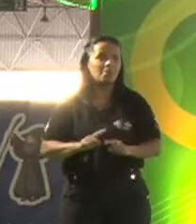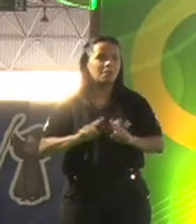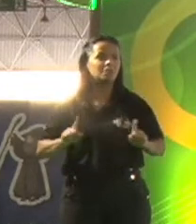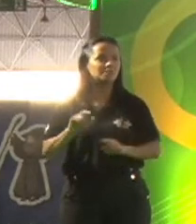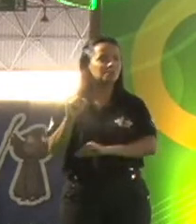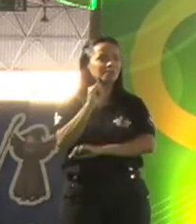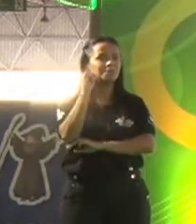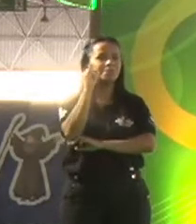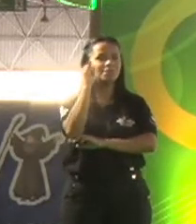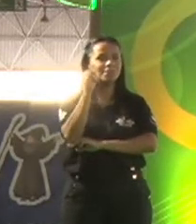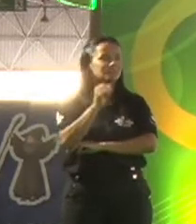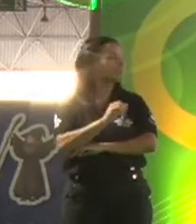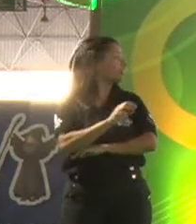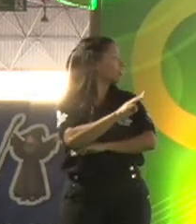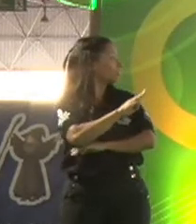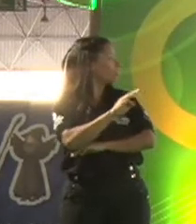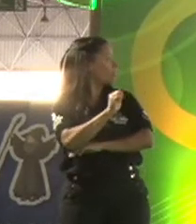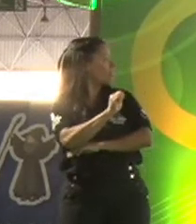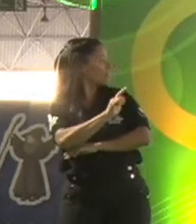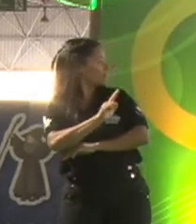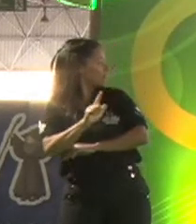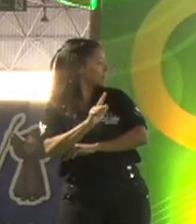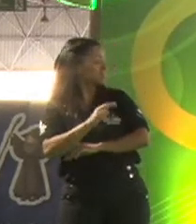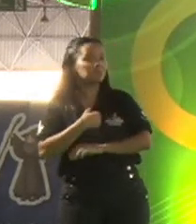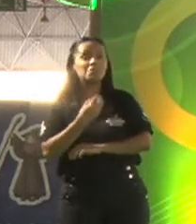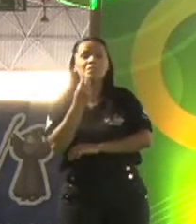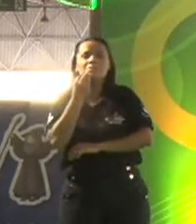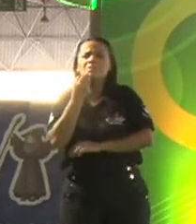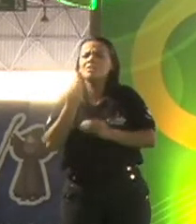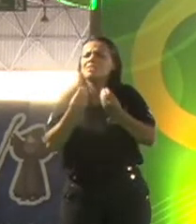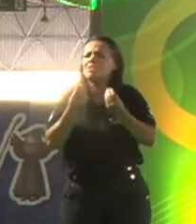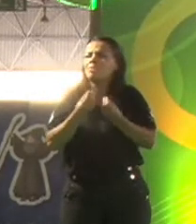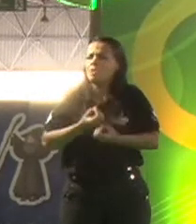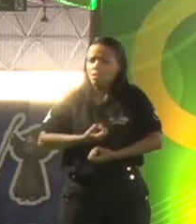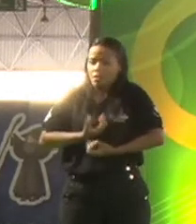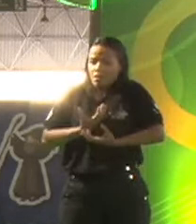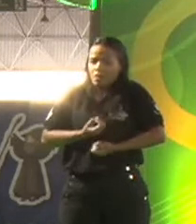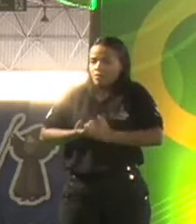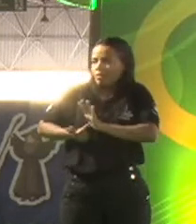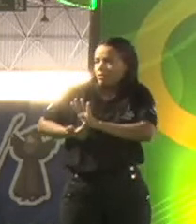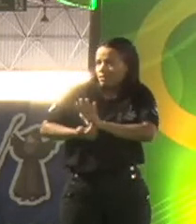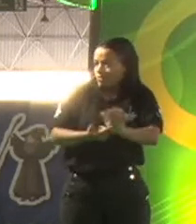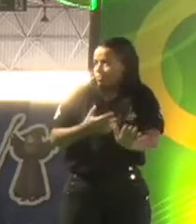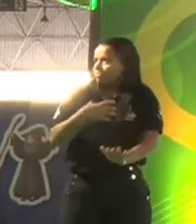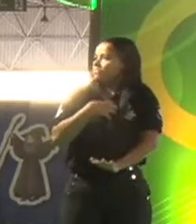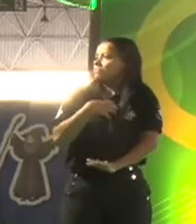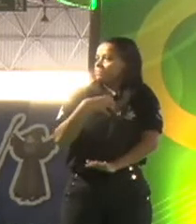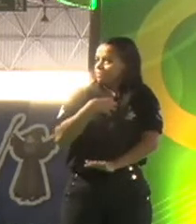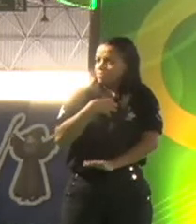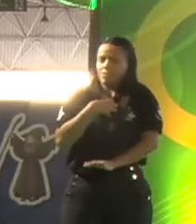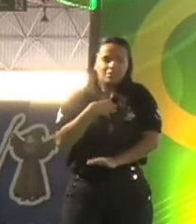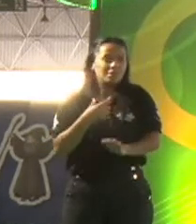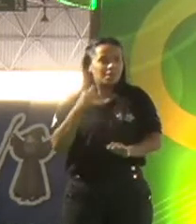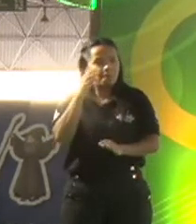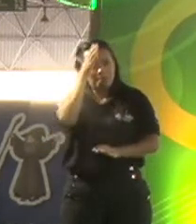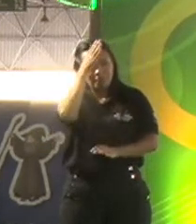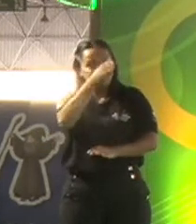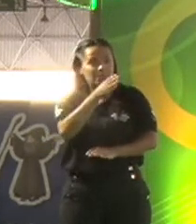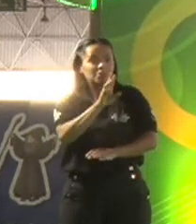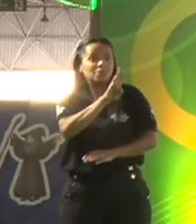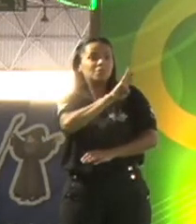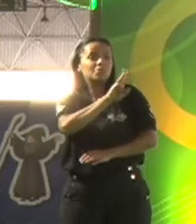importante O Ali é um baita experimento de como expressar emoções principalmente o Wally porque